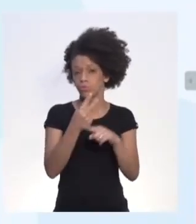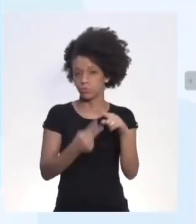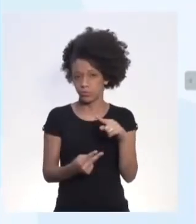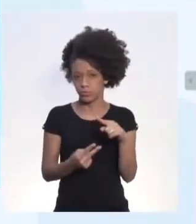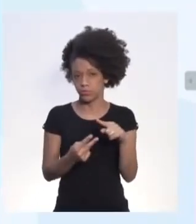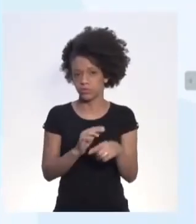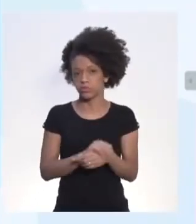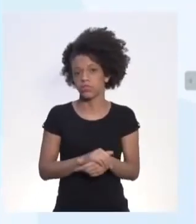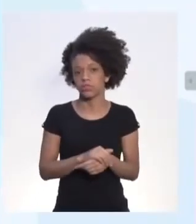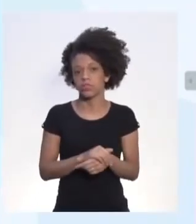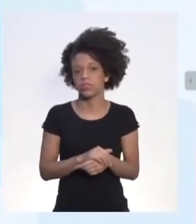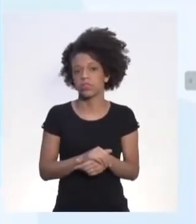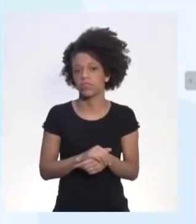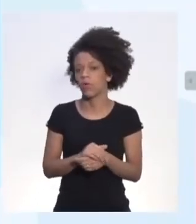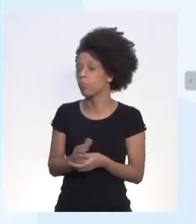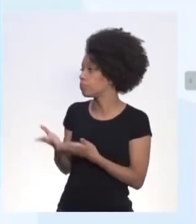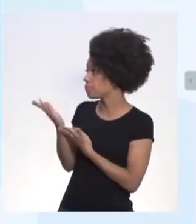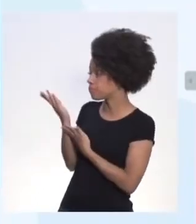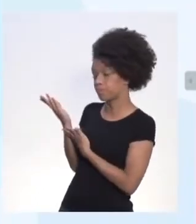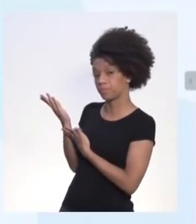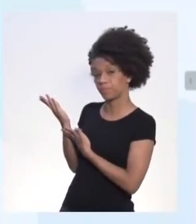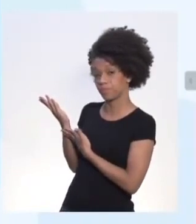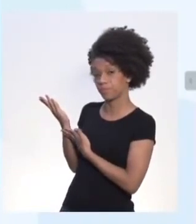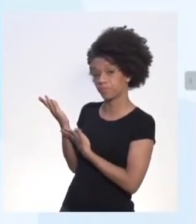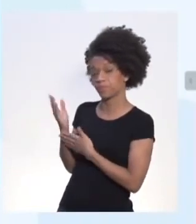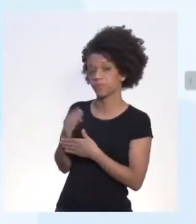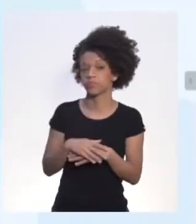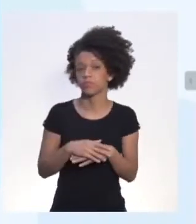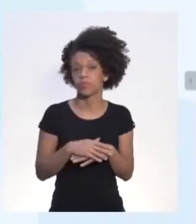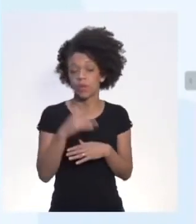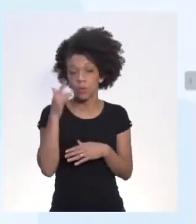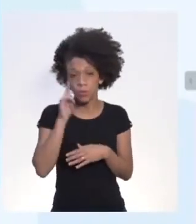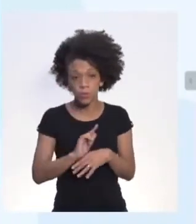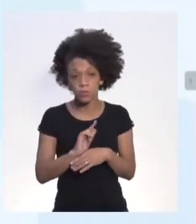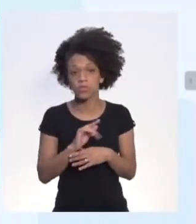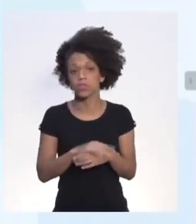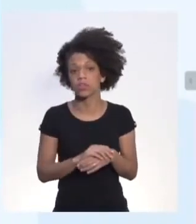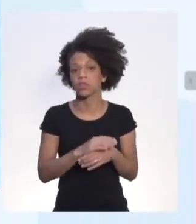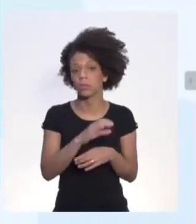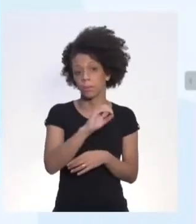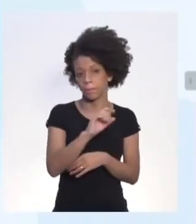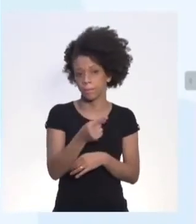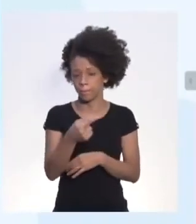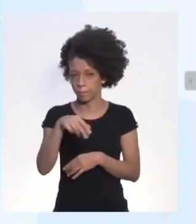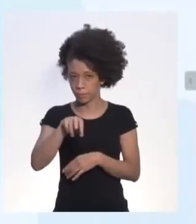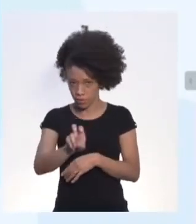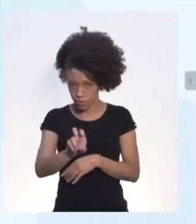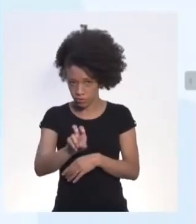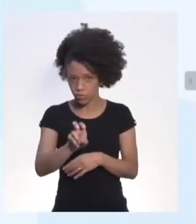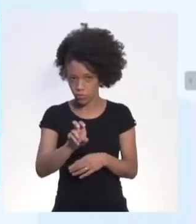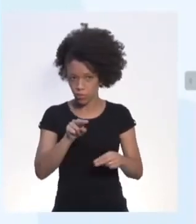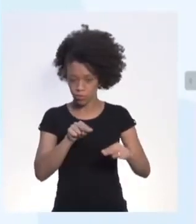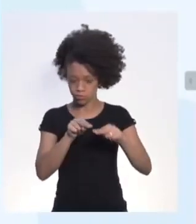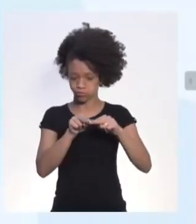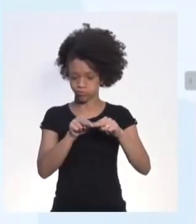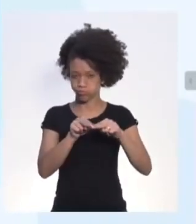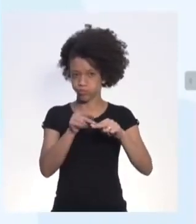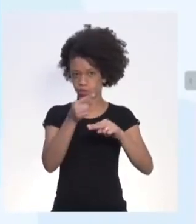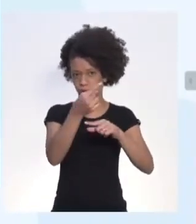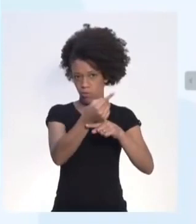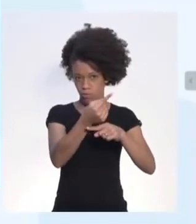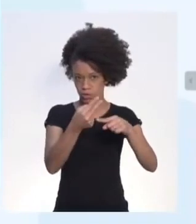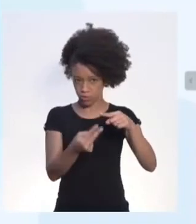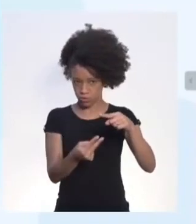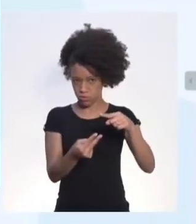Vamos tentar enxergar aqui, ó. Então, eu consegui colocar aqui, ó, o meio, né? Essa figura laranja aqui, com a verde.